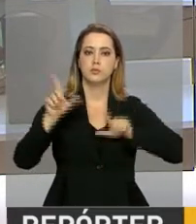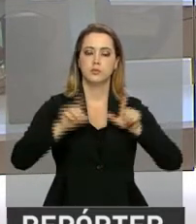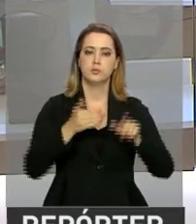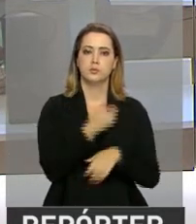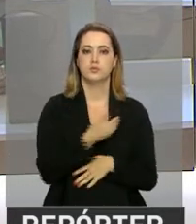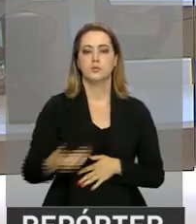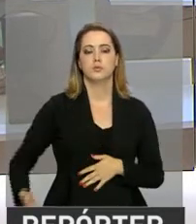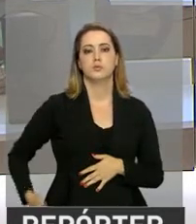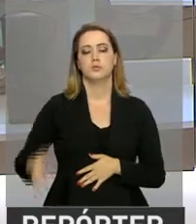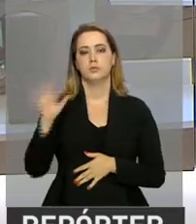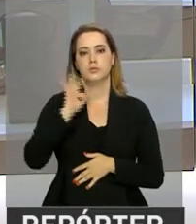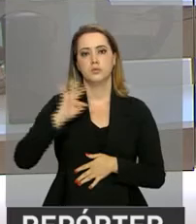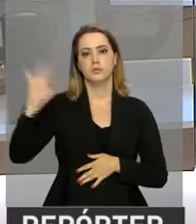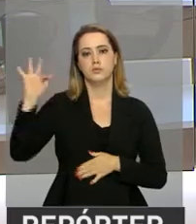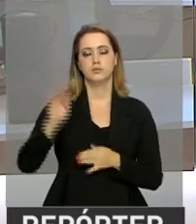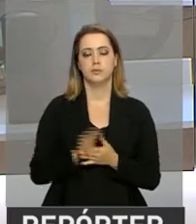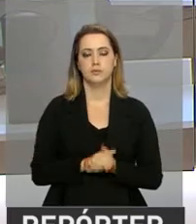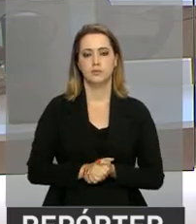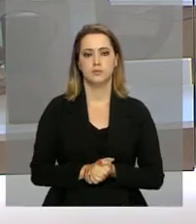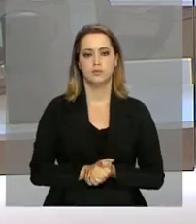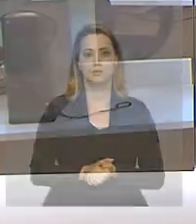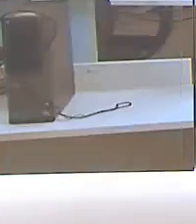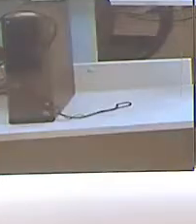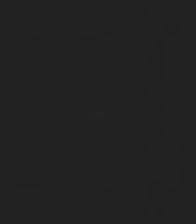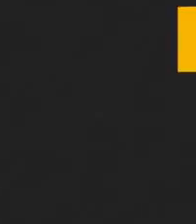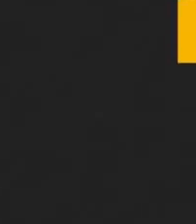e nbr a tv do governo federal